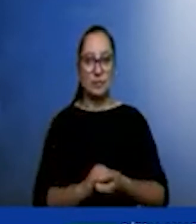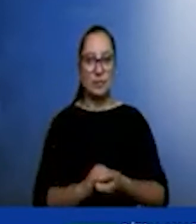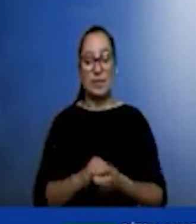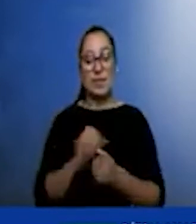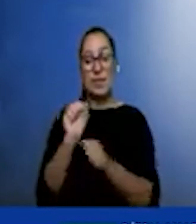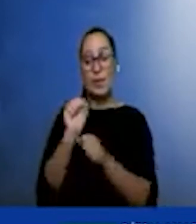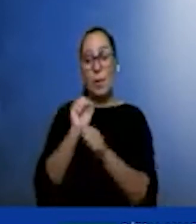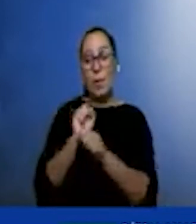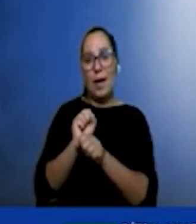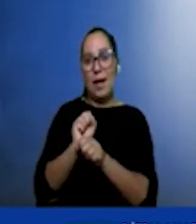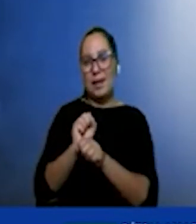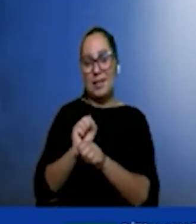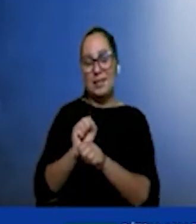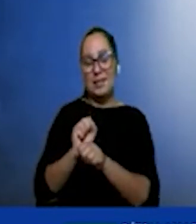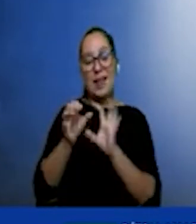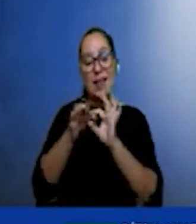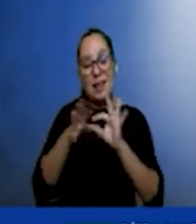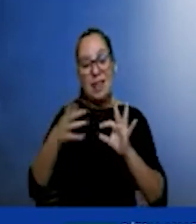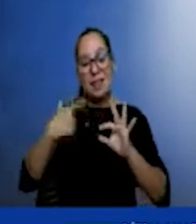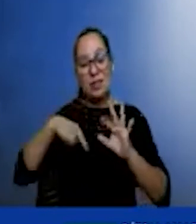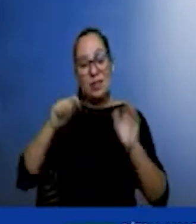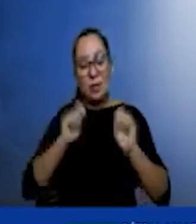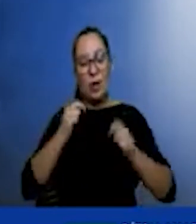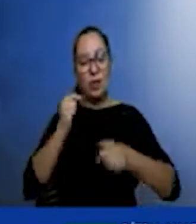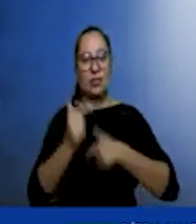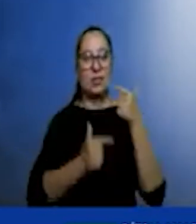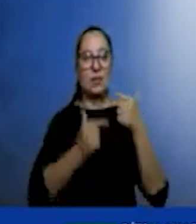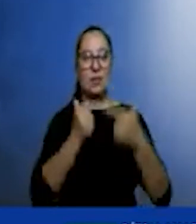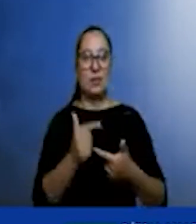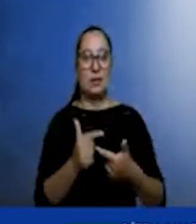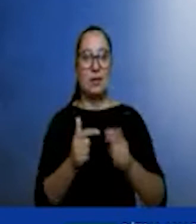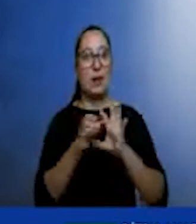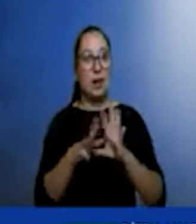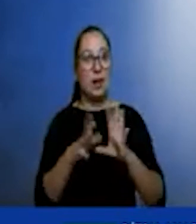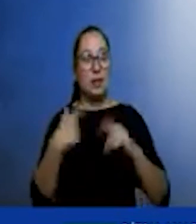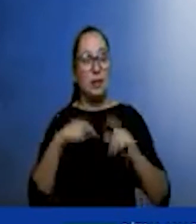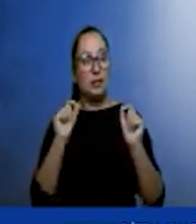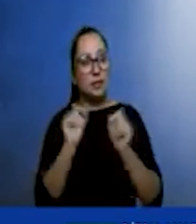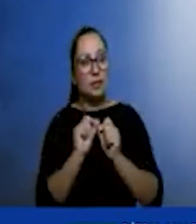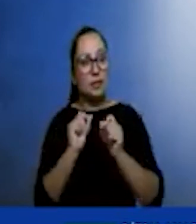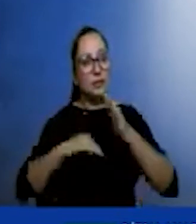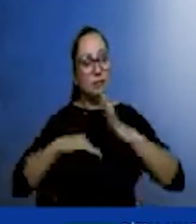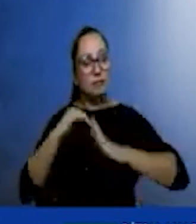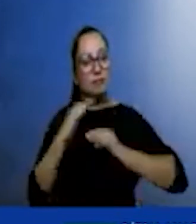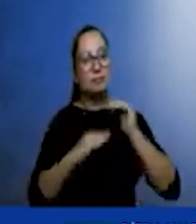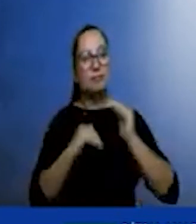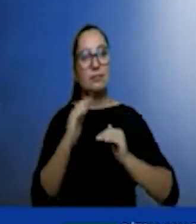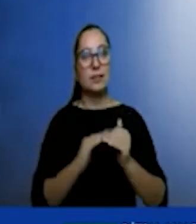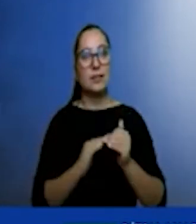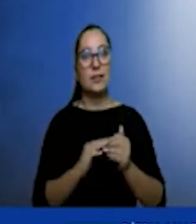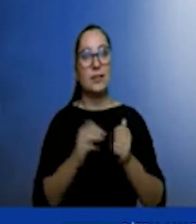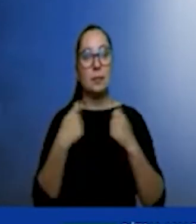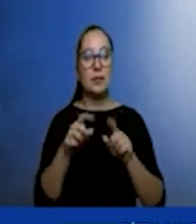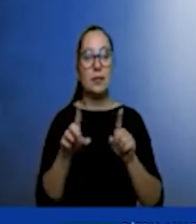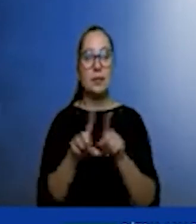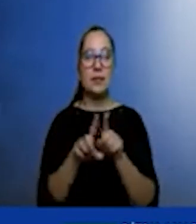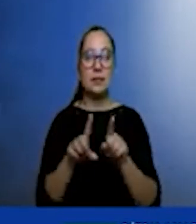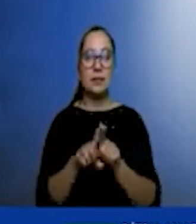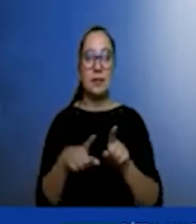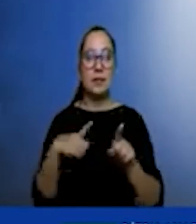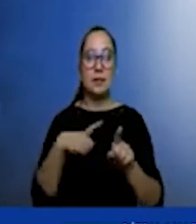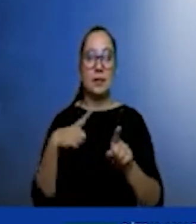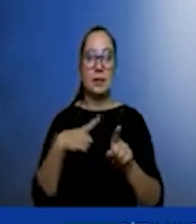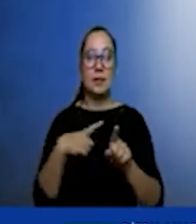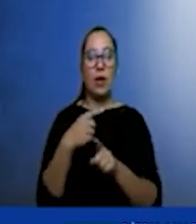Que nos deixem trabalhar, né? Eu gosto muito de falar isso, que nos deixem fazer. Então, a gente precisa também ter um